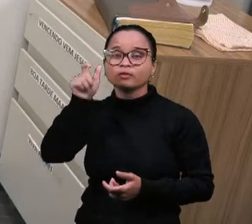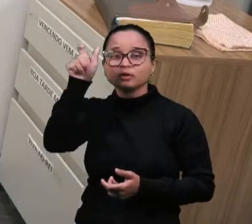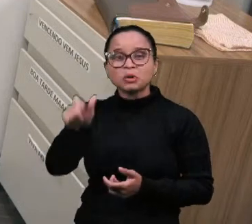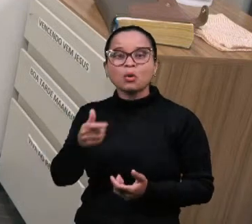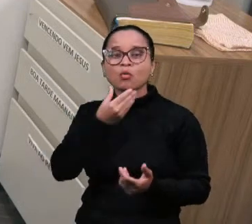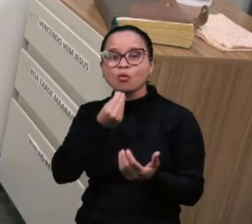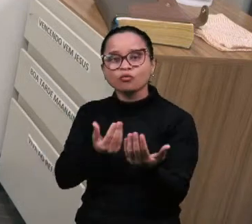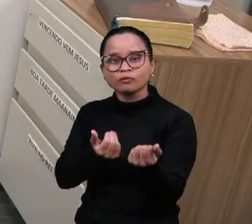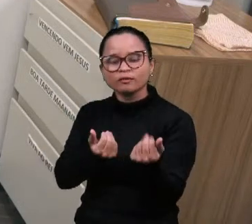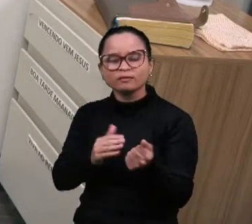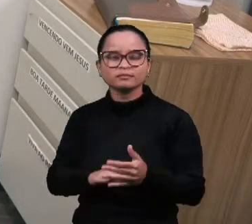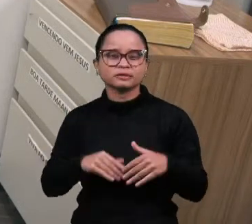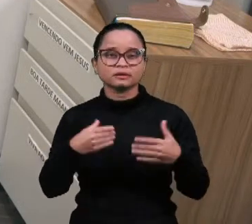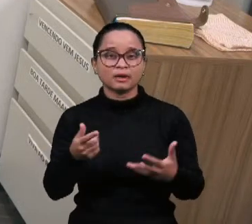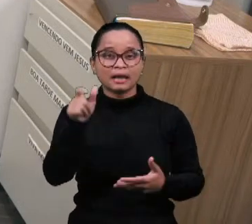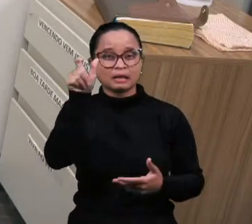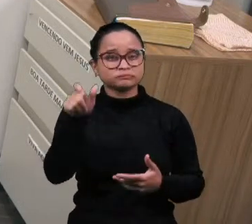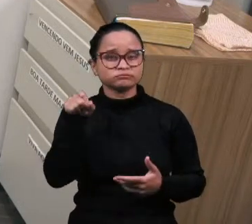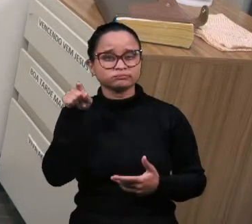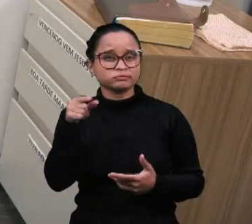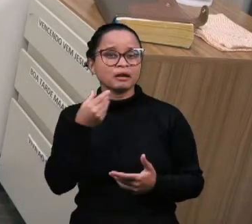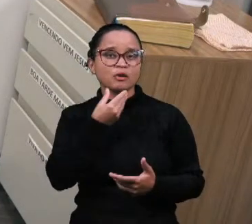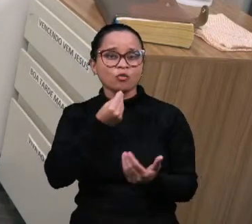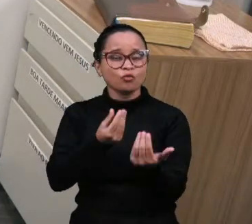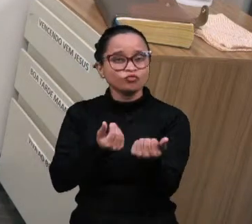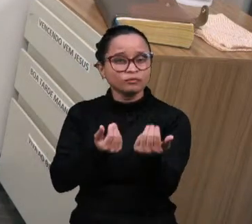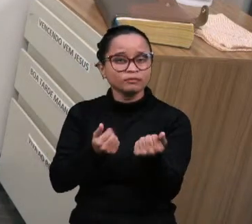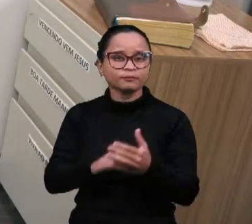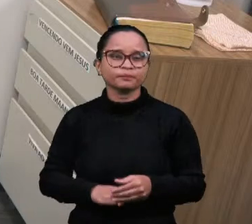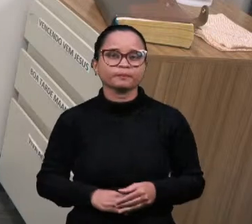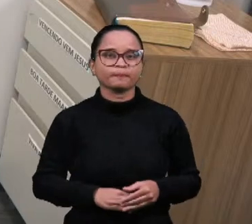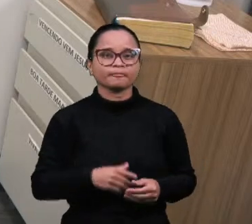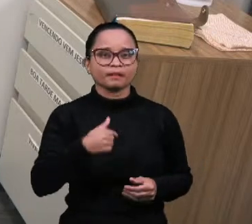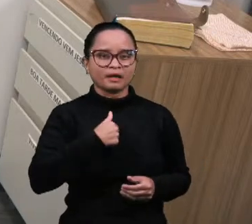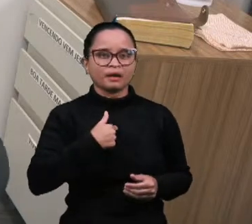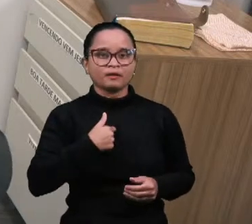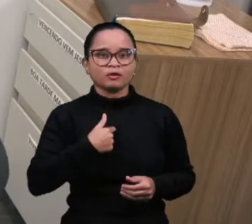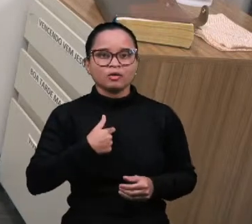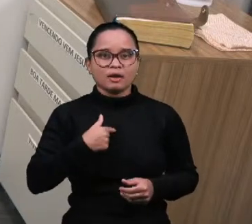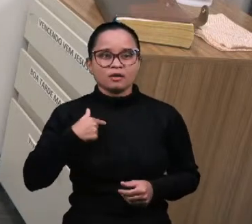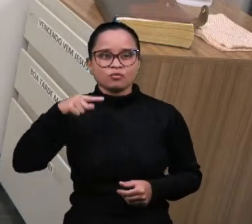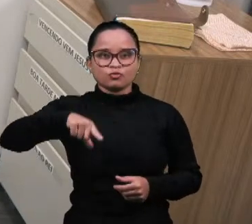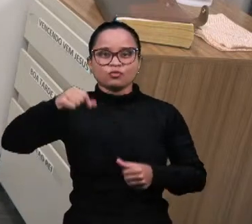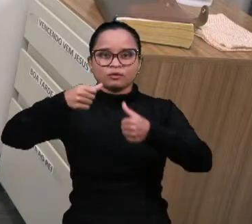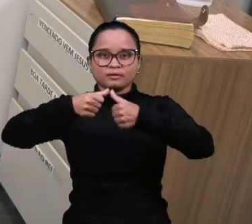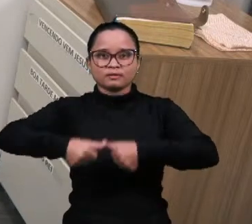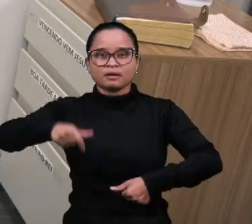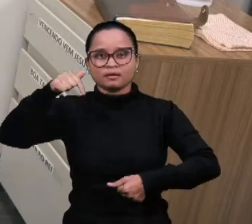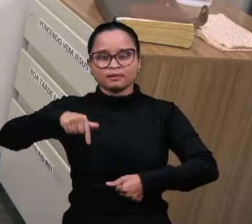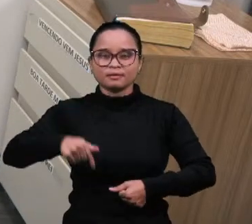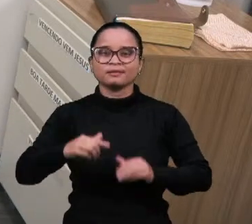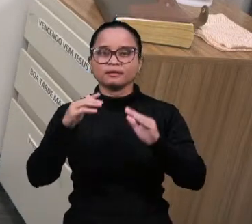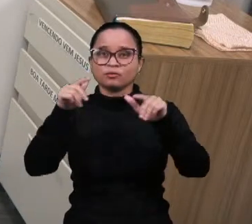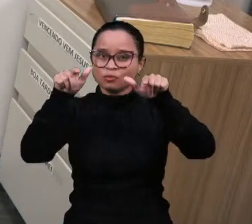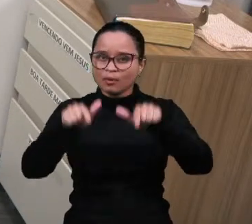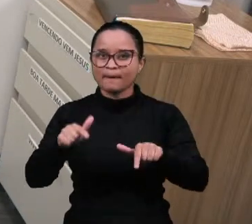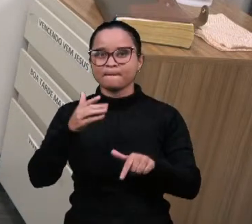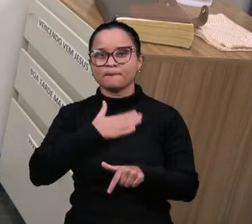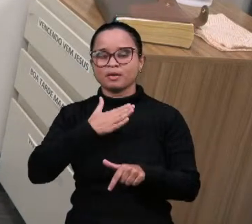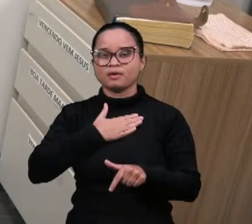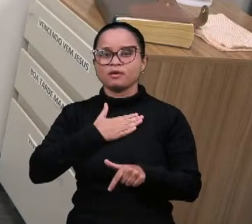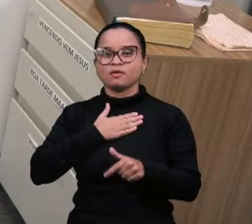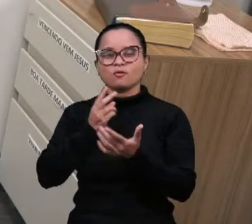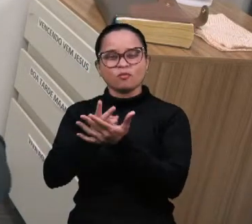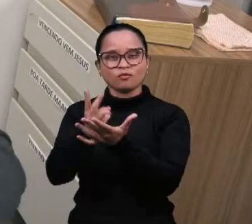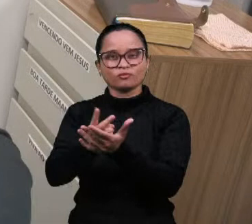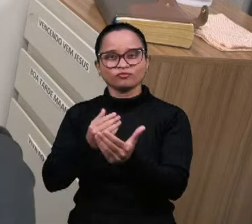né, ali aquele jovem disse: olha, aqui é meu lugar, e eu vou continuar aqui nessa igreja, vou continuar caminhando,